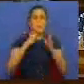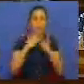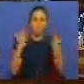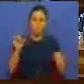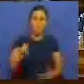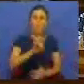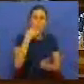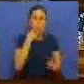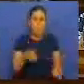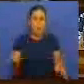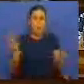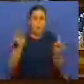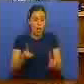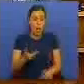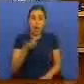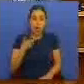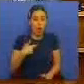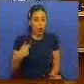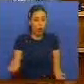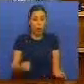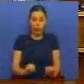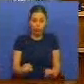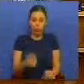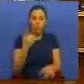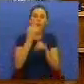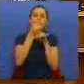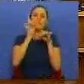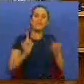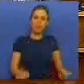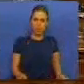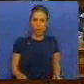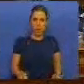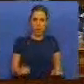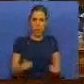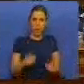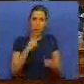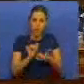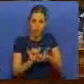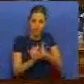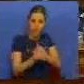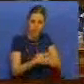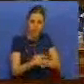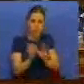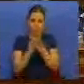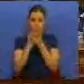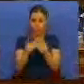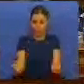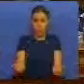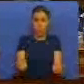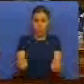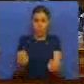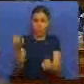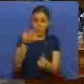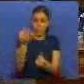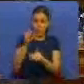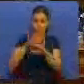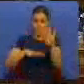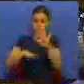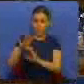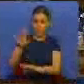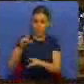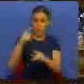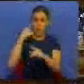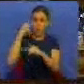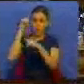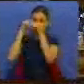questão que mais uma vez ficou aqui por responder. é porque é que não adaptam a solução que tiveram relativamente às